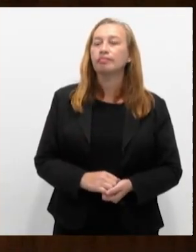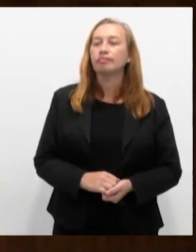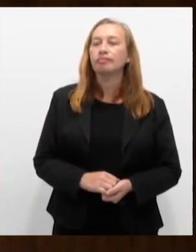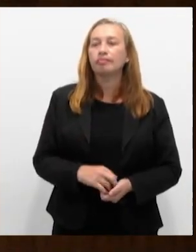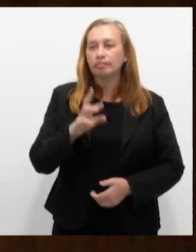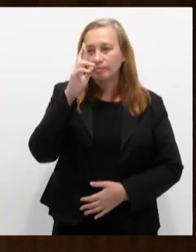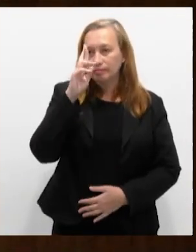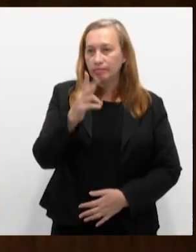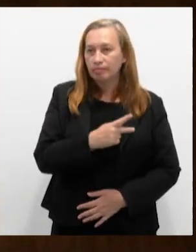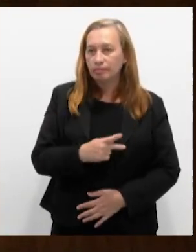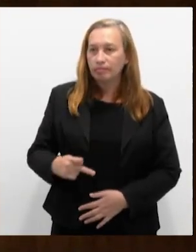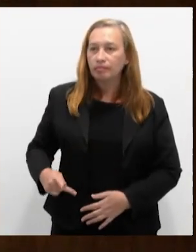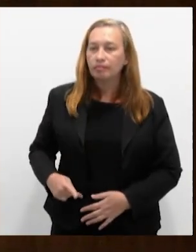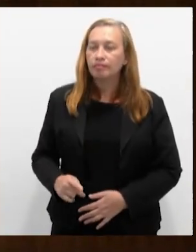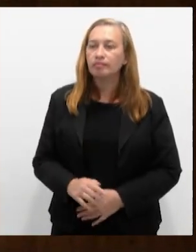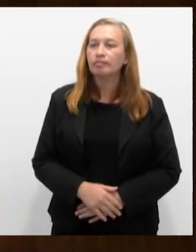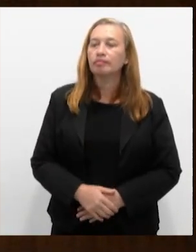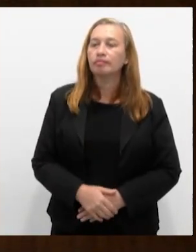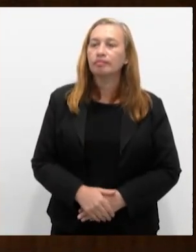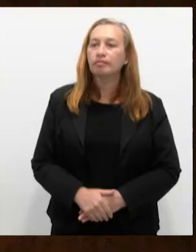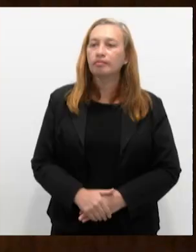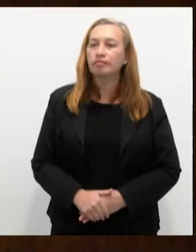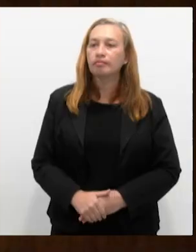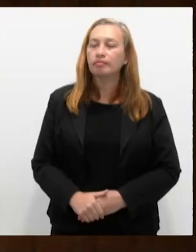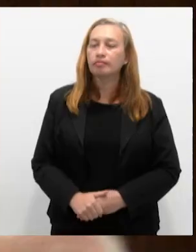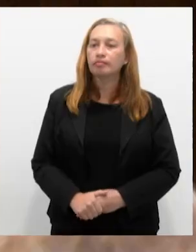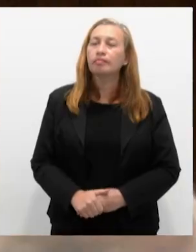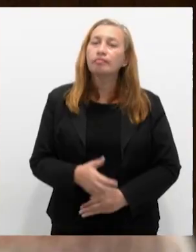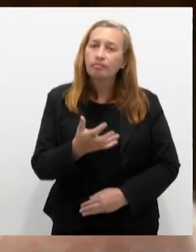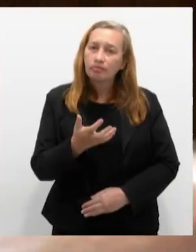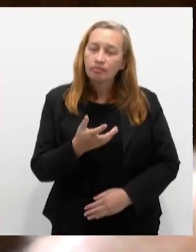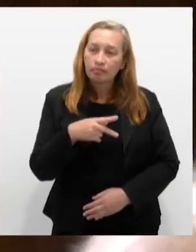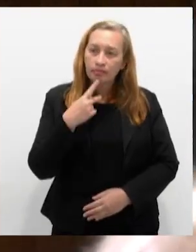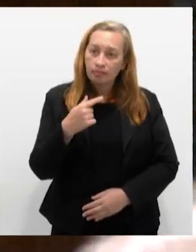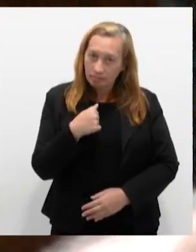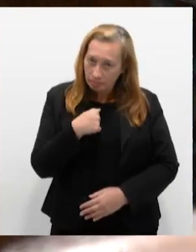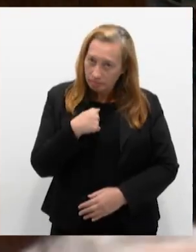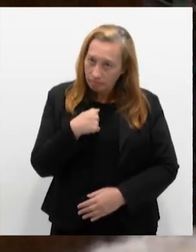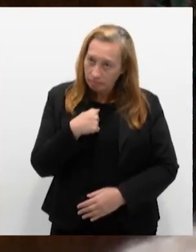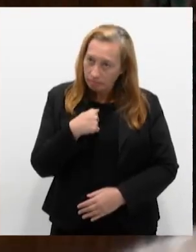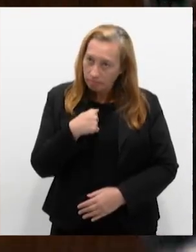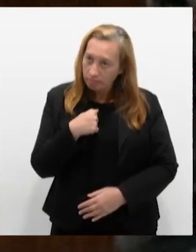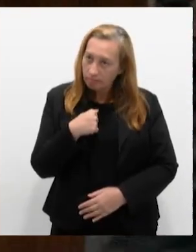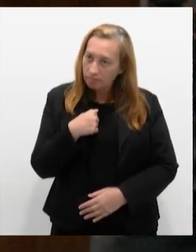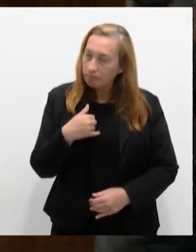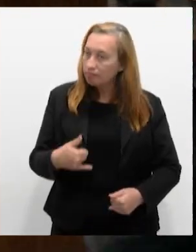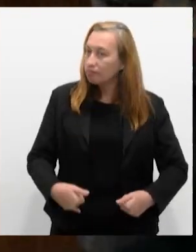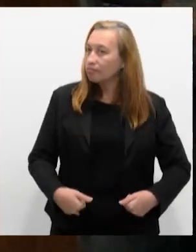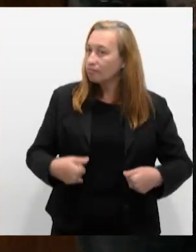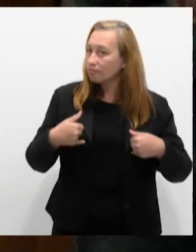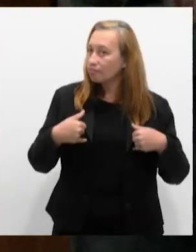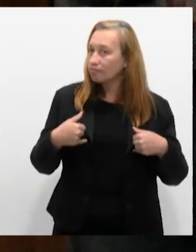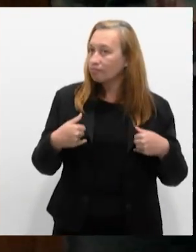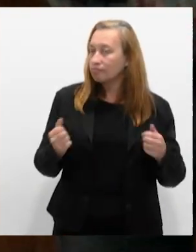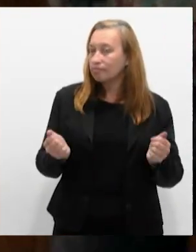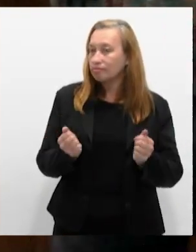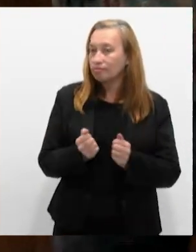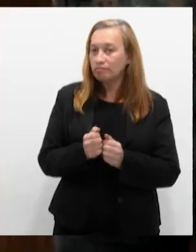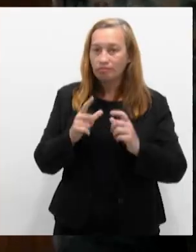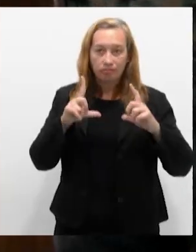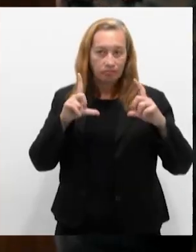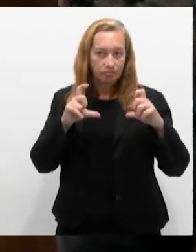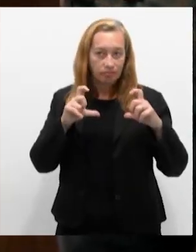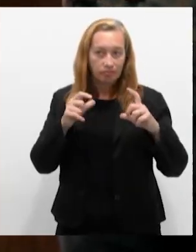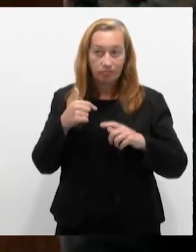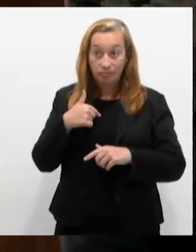Senhor presidente, eu queria dizer que eu fico muito honrado de estar na foto, mas